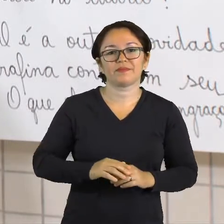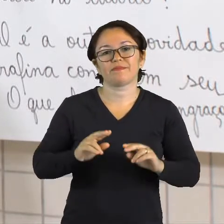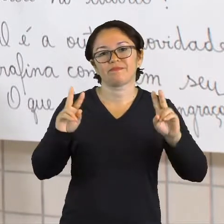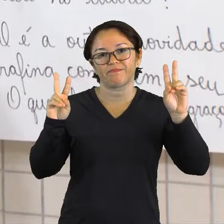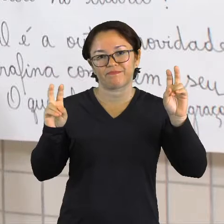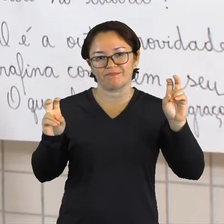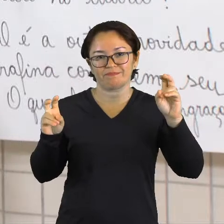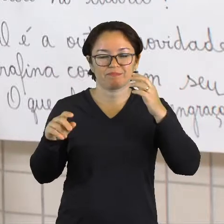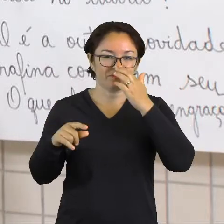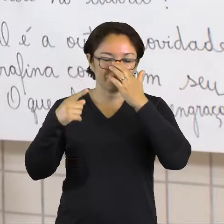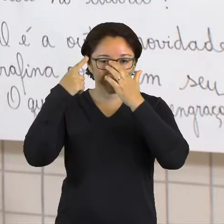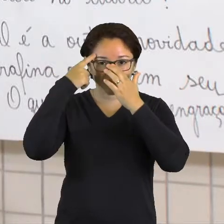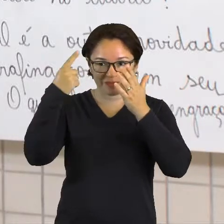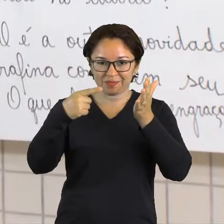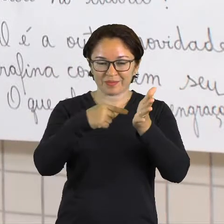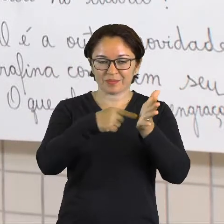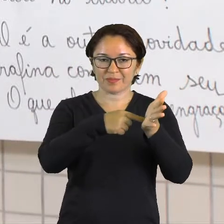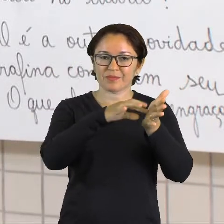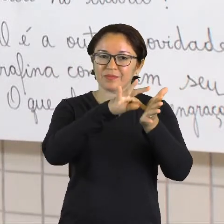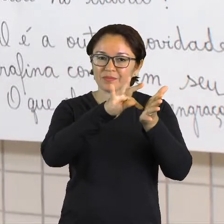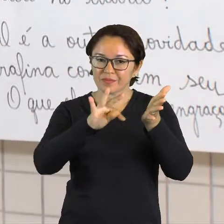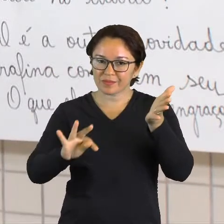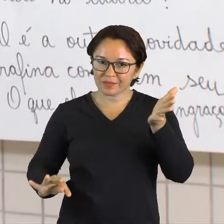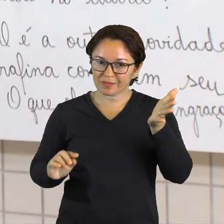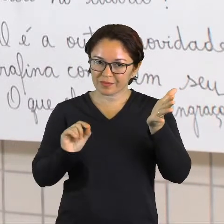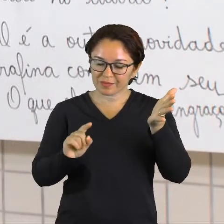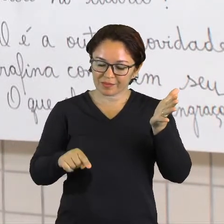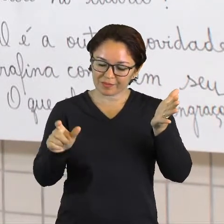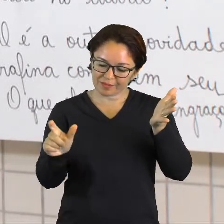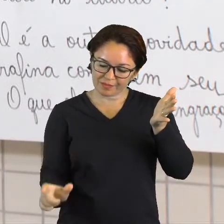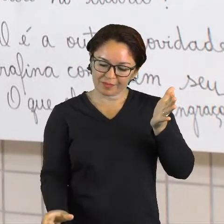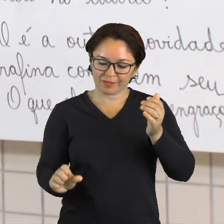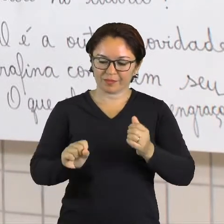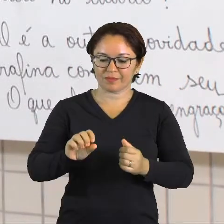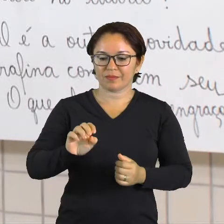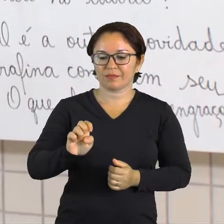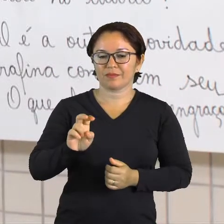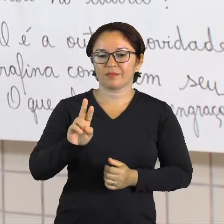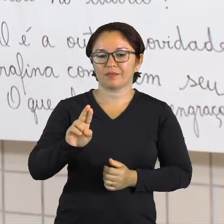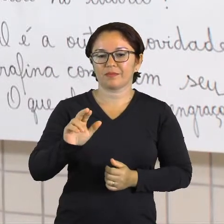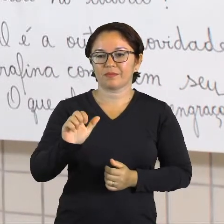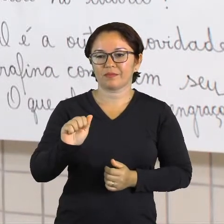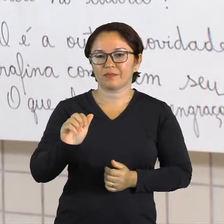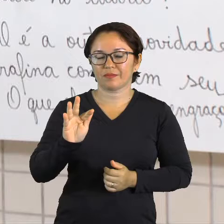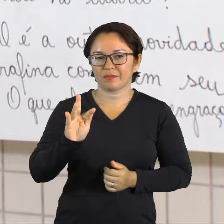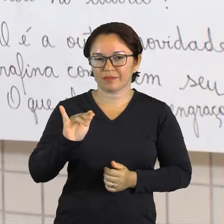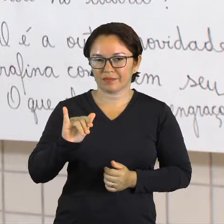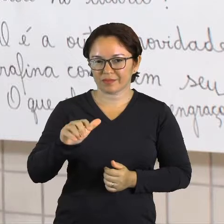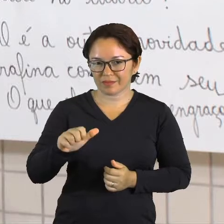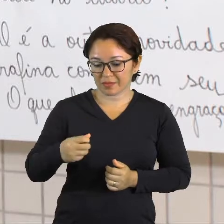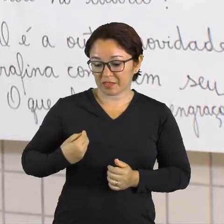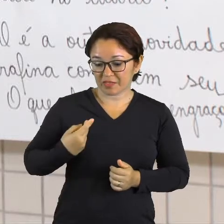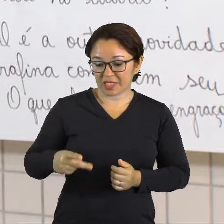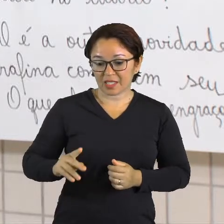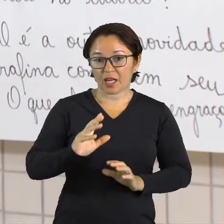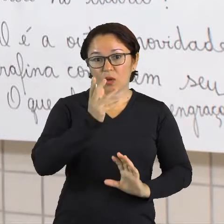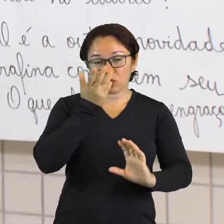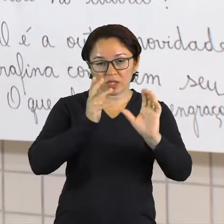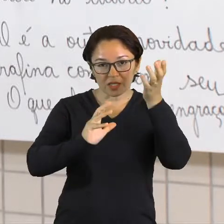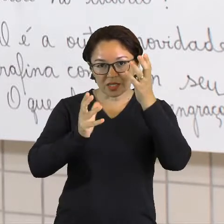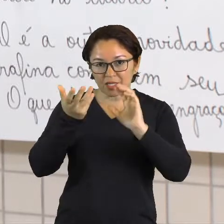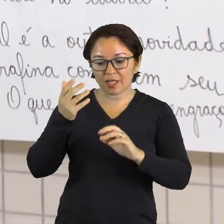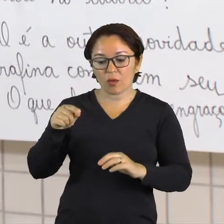acabamos de ler são alguns relatos de Serafina que ela vai contar para o seu diário, que nós percebemos que ela tem